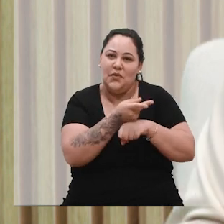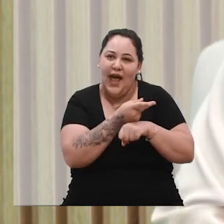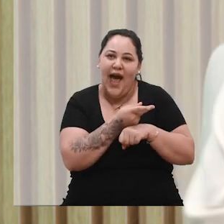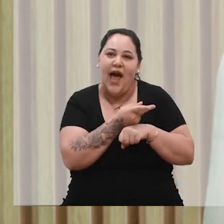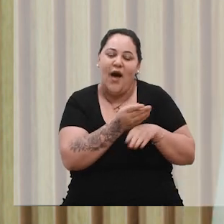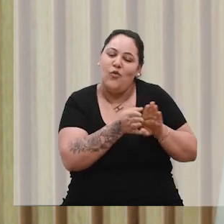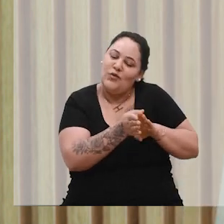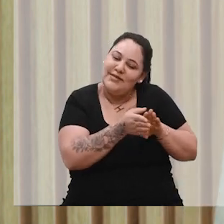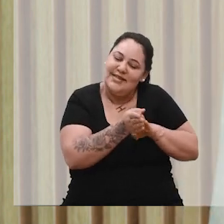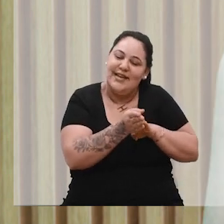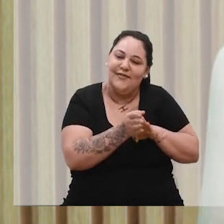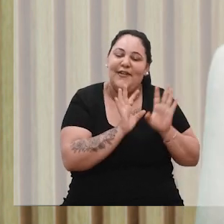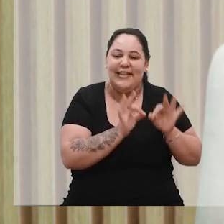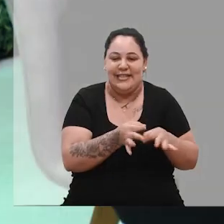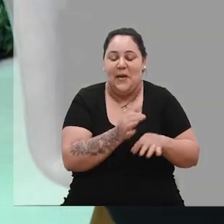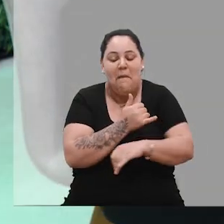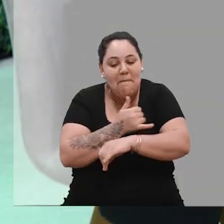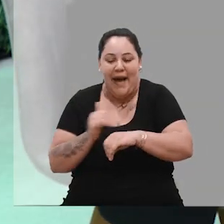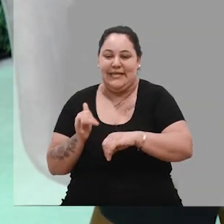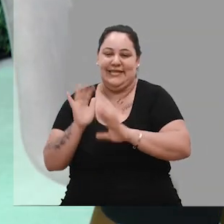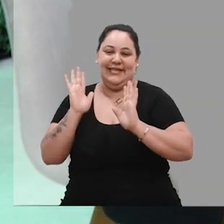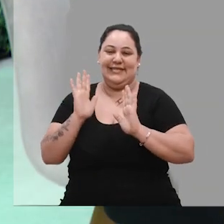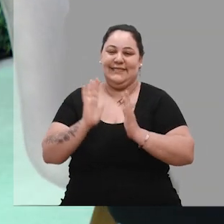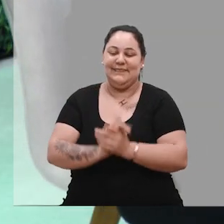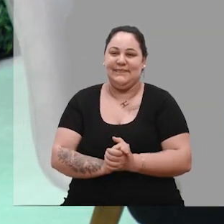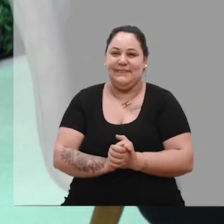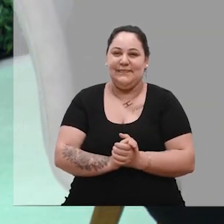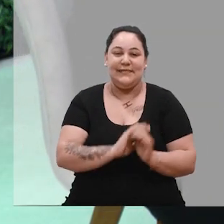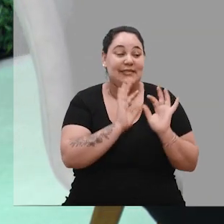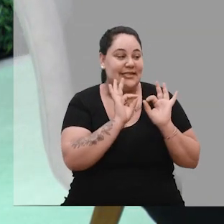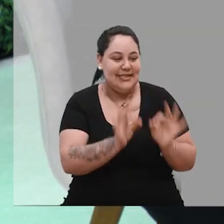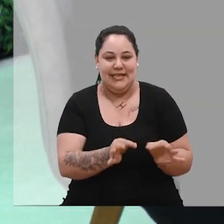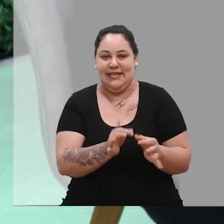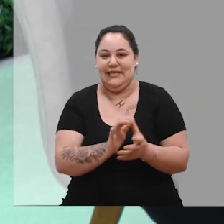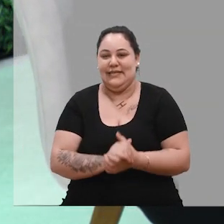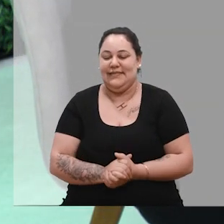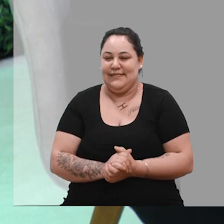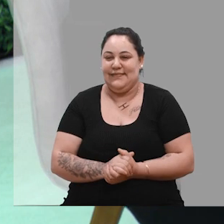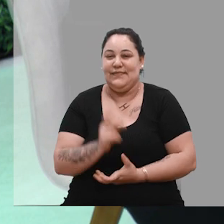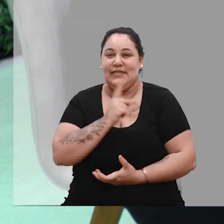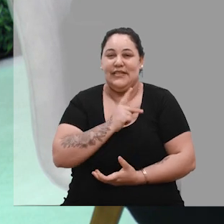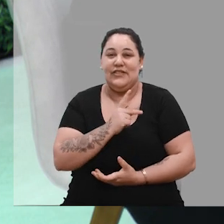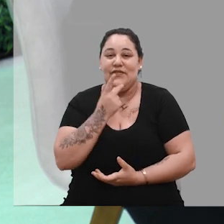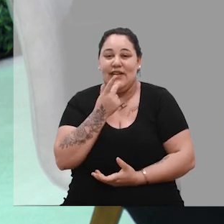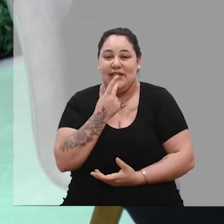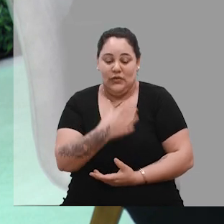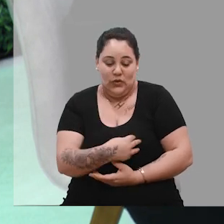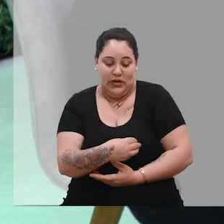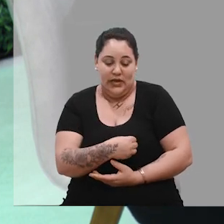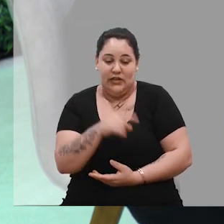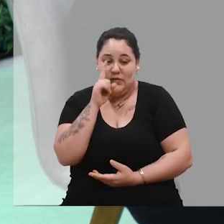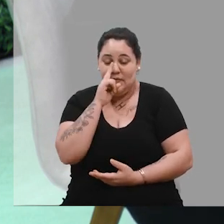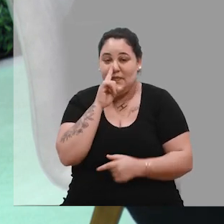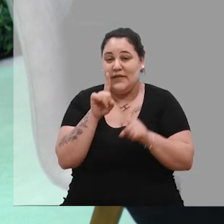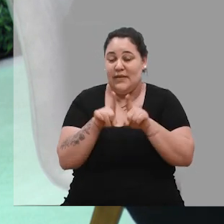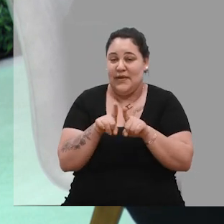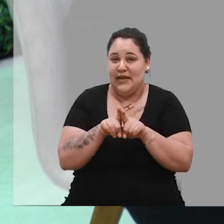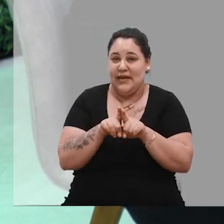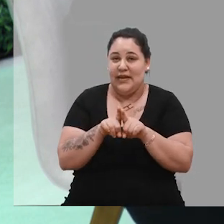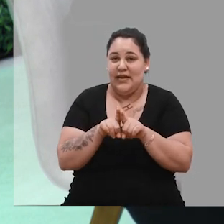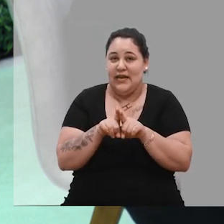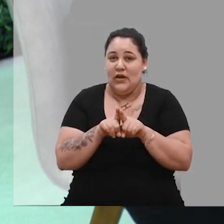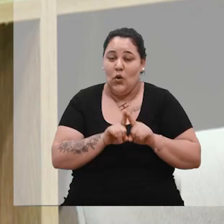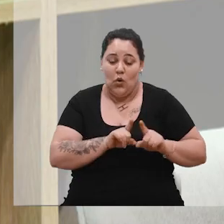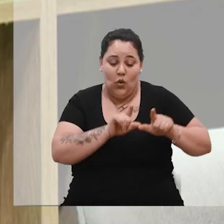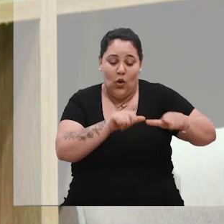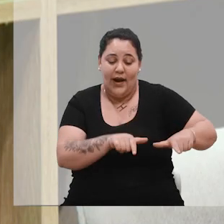que vai dar certo, né? Vai passar. Com certeza. Presidente, falando, né, a respeito do leite materno, o banco de